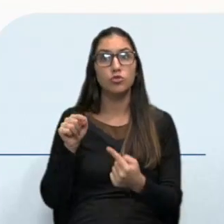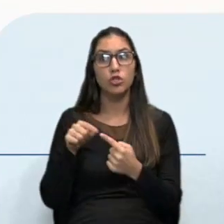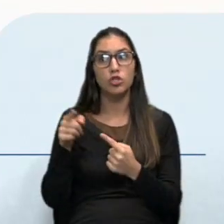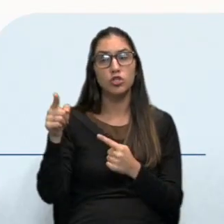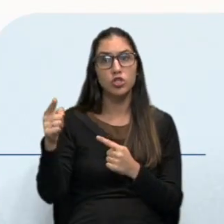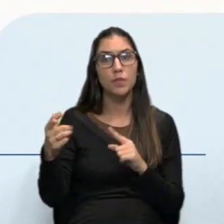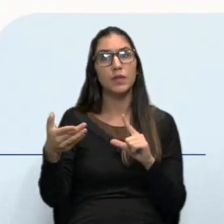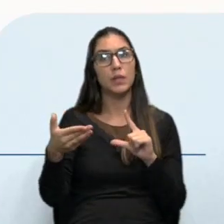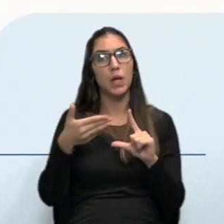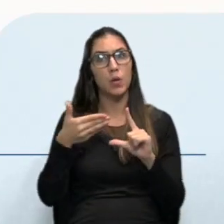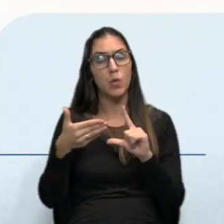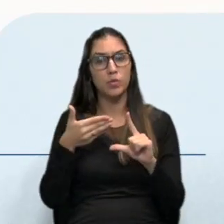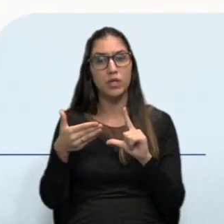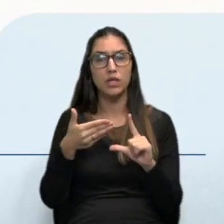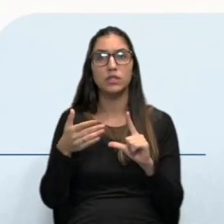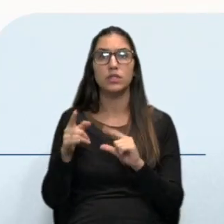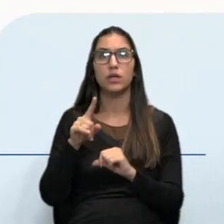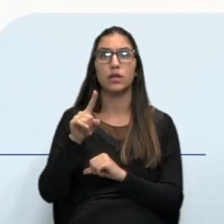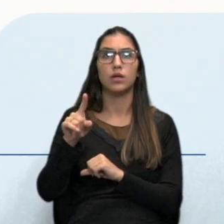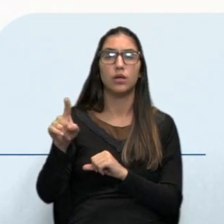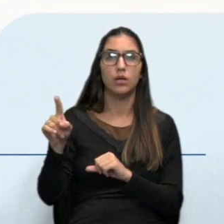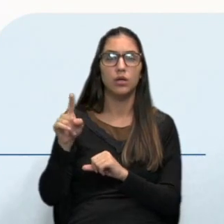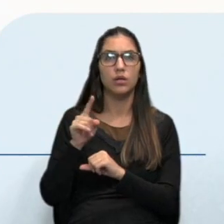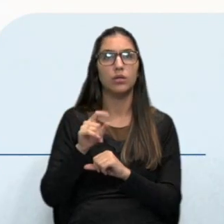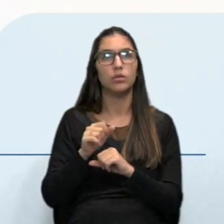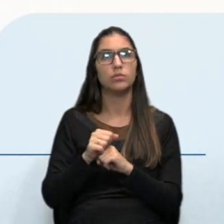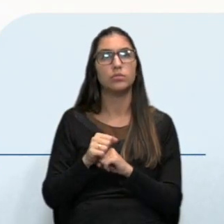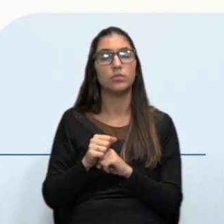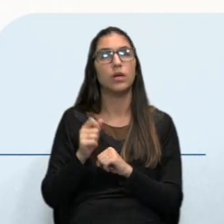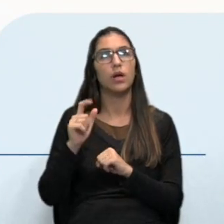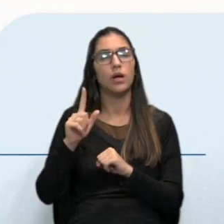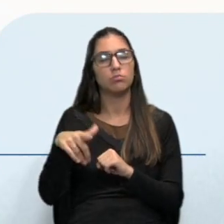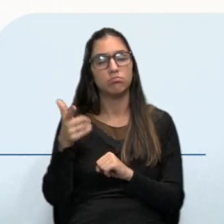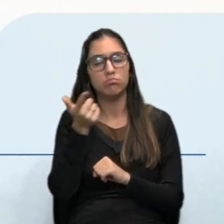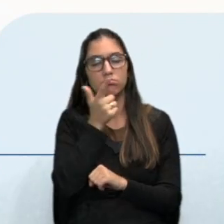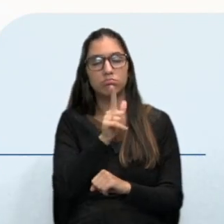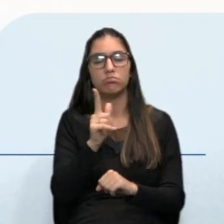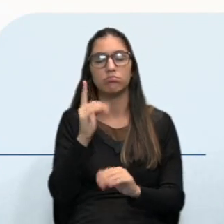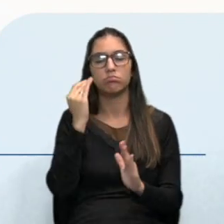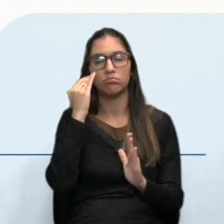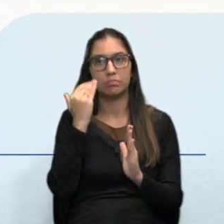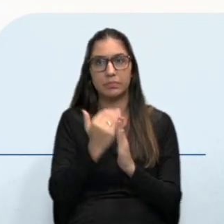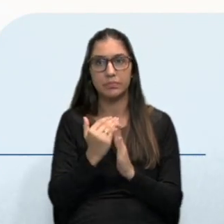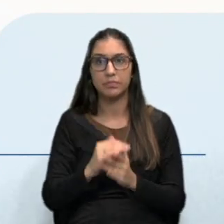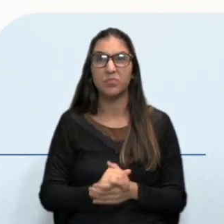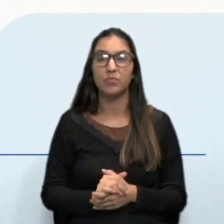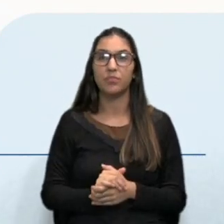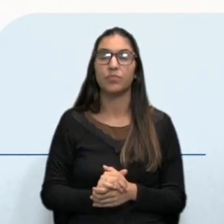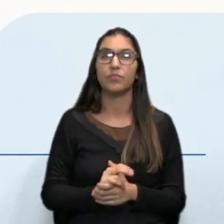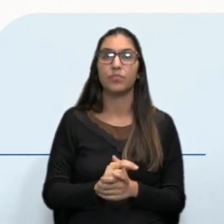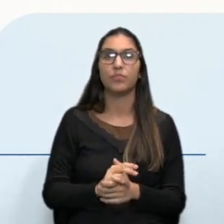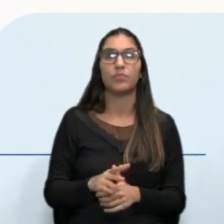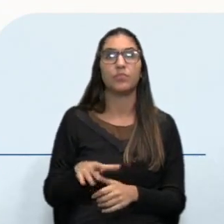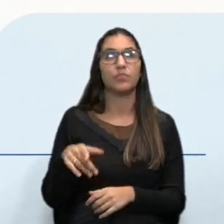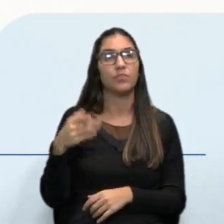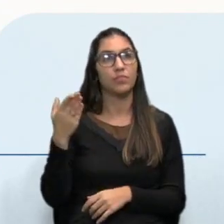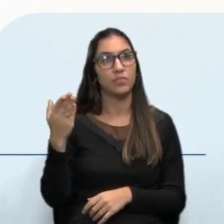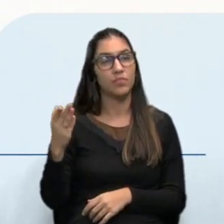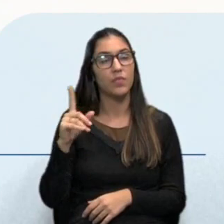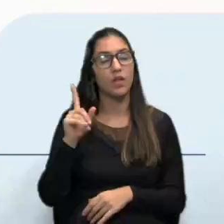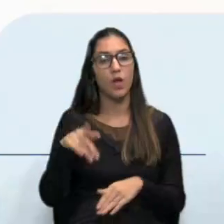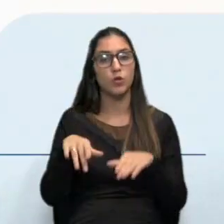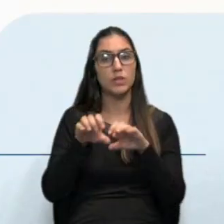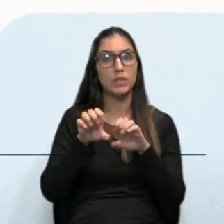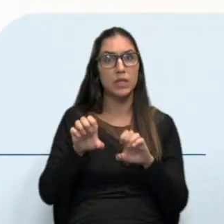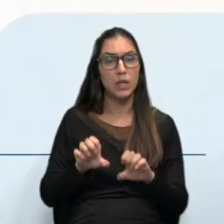da telecomunicação, o objetivo da radiotransmissão, ele foi cumprido. E a radiotransmissão, um